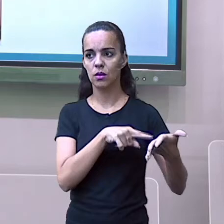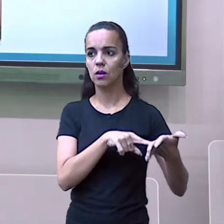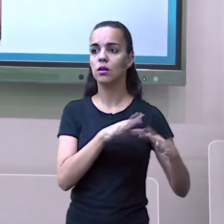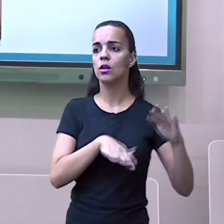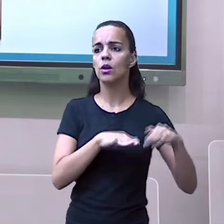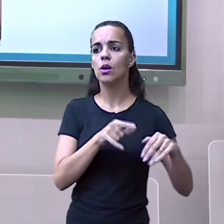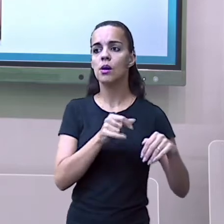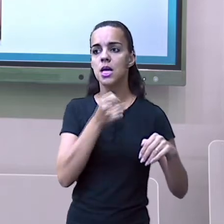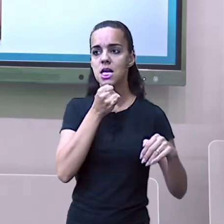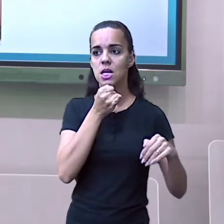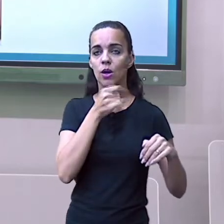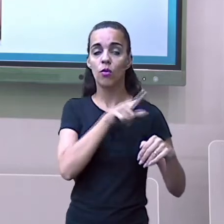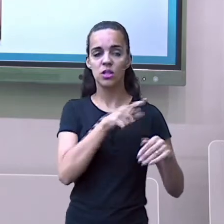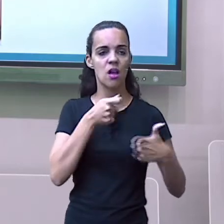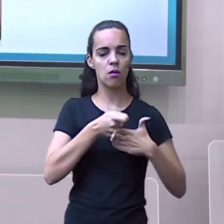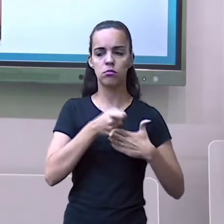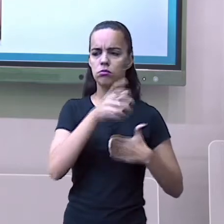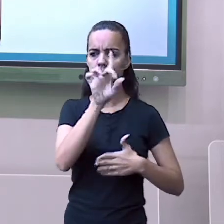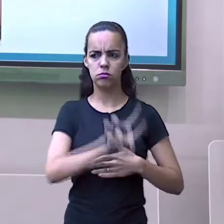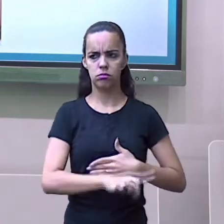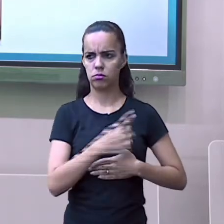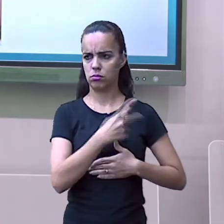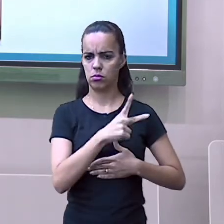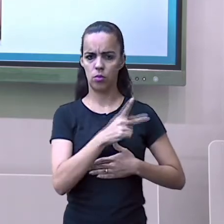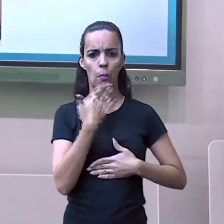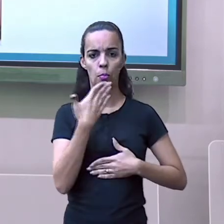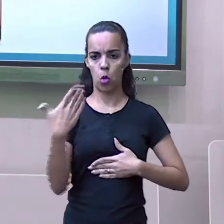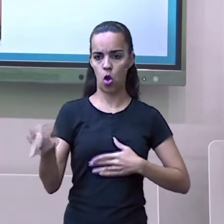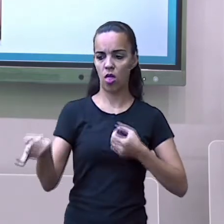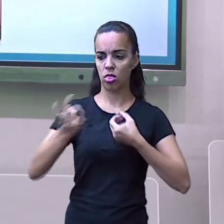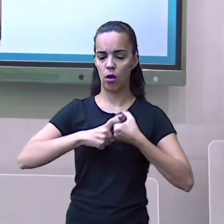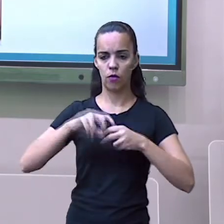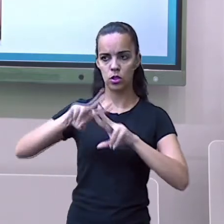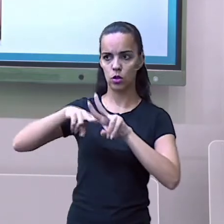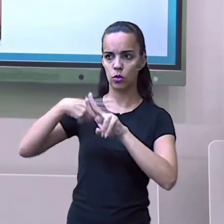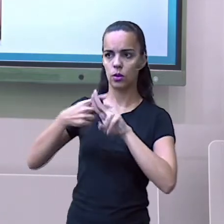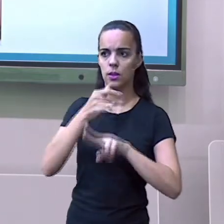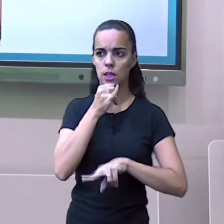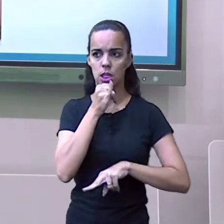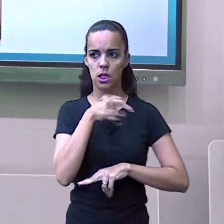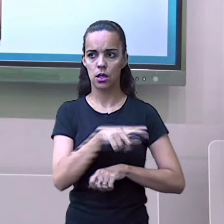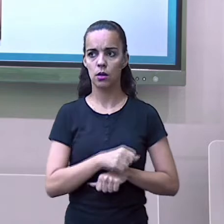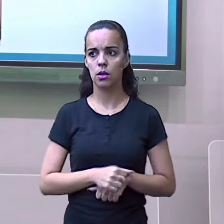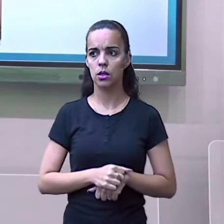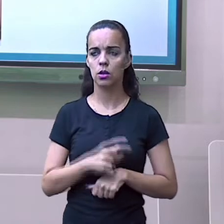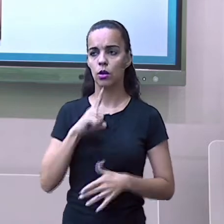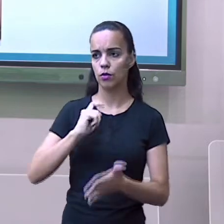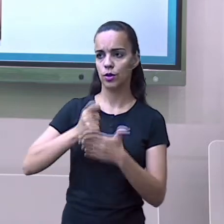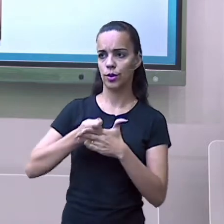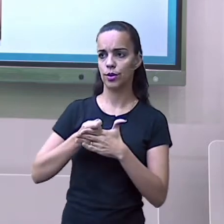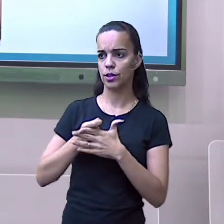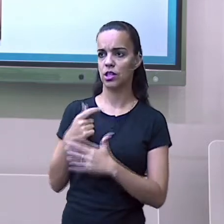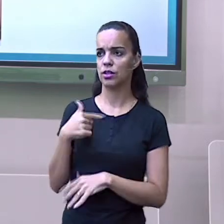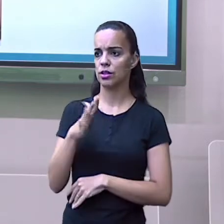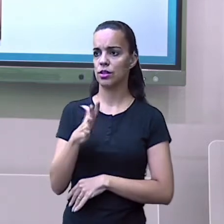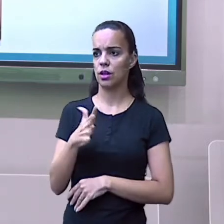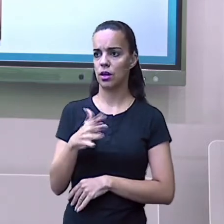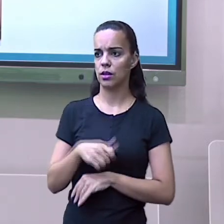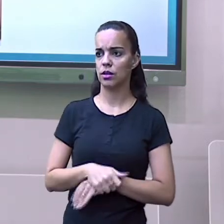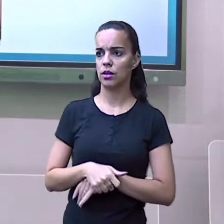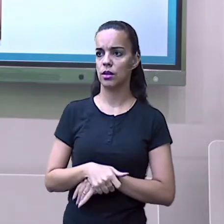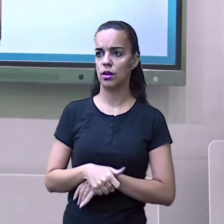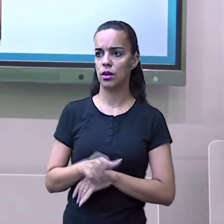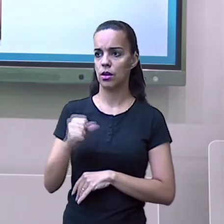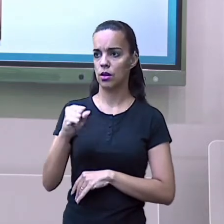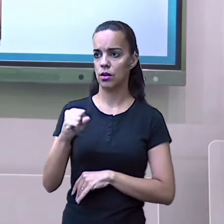não só pode, como deve exigir a devolução em dobro. Um exemplo, Você comprou um produto por